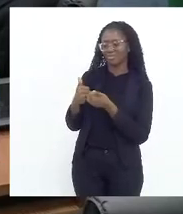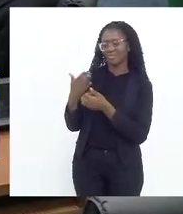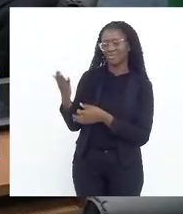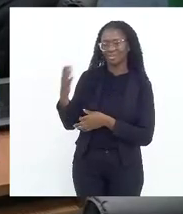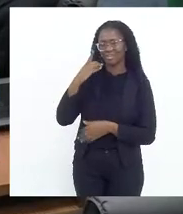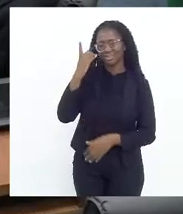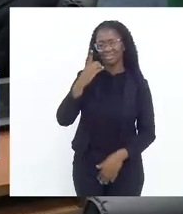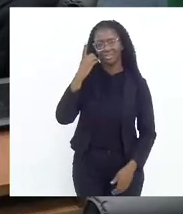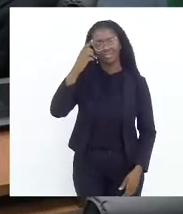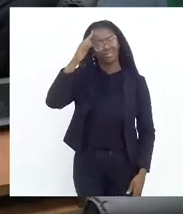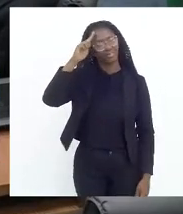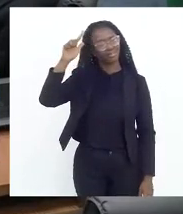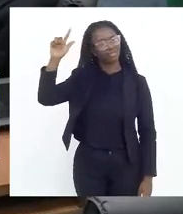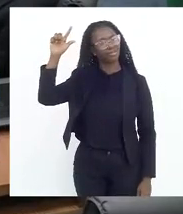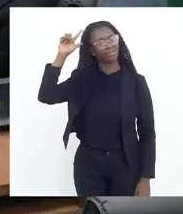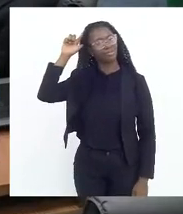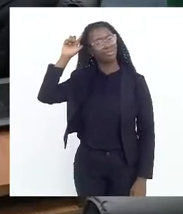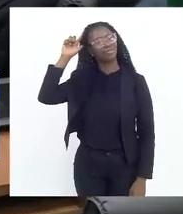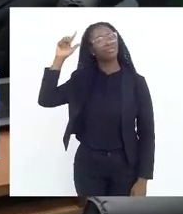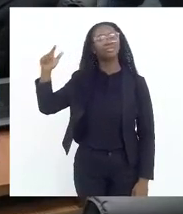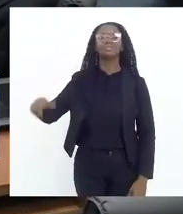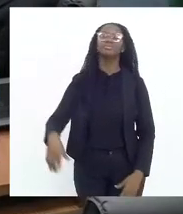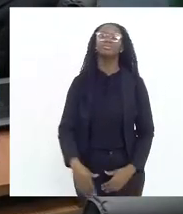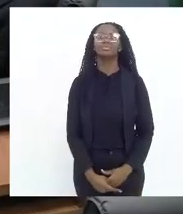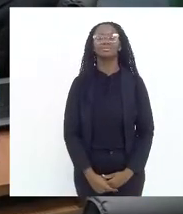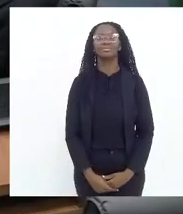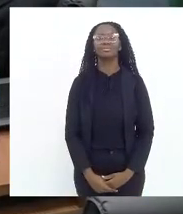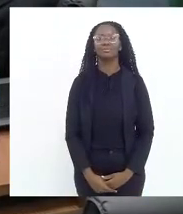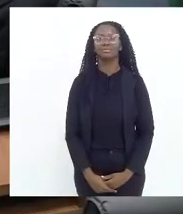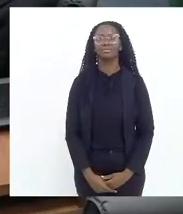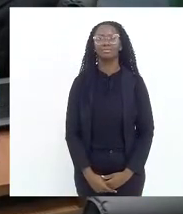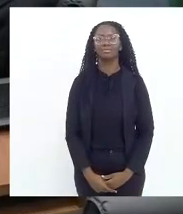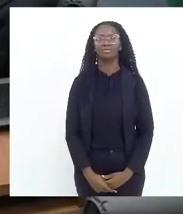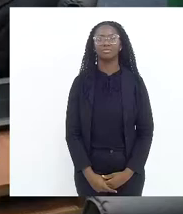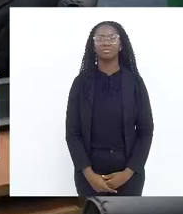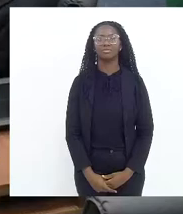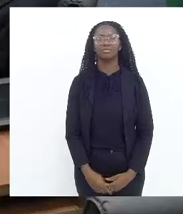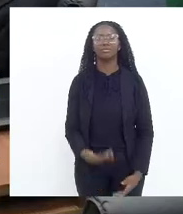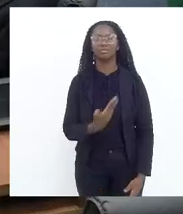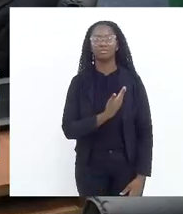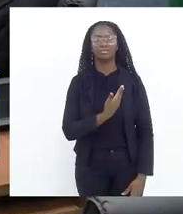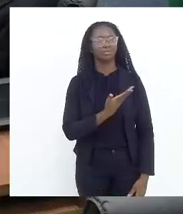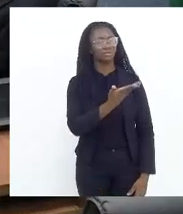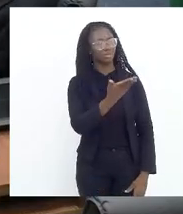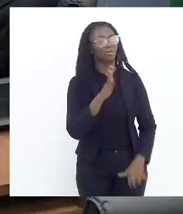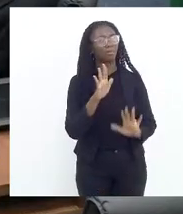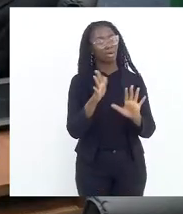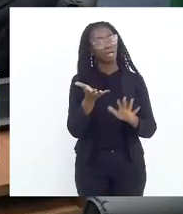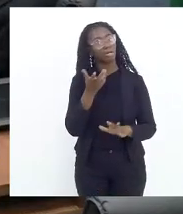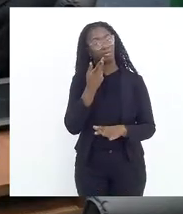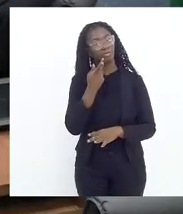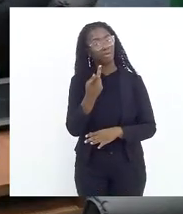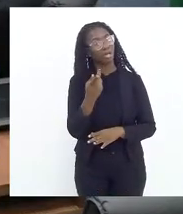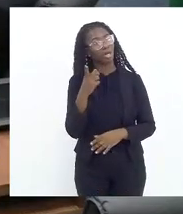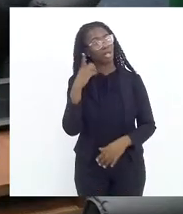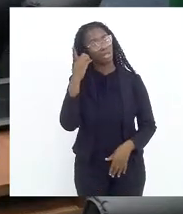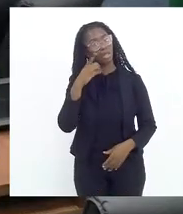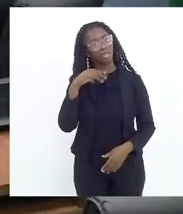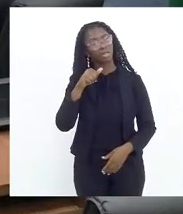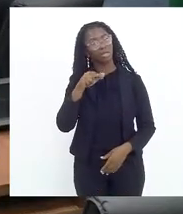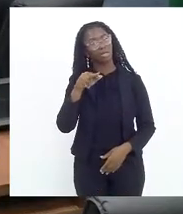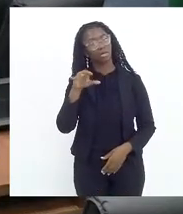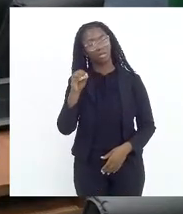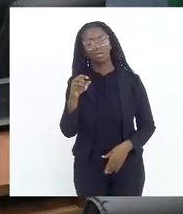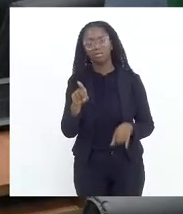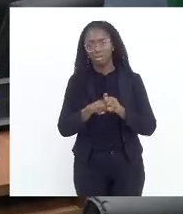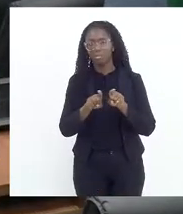Luiz Paulo Correia da Rocha, meu parceiro. Se bem que eu quero dizer o seguinte, o deputado Márcio Pacheco também